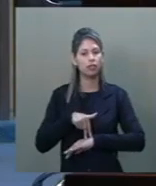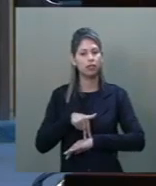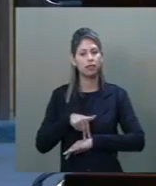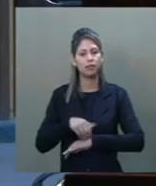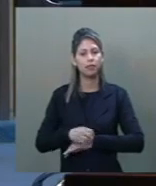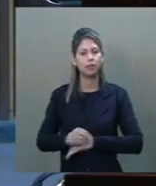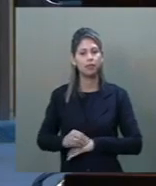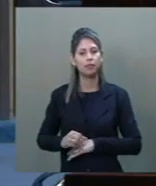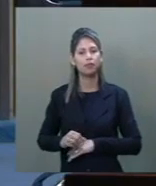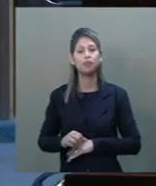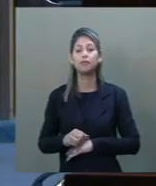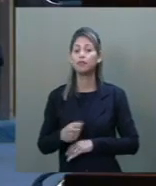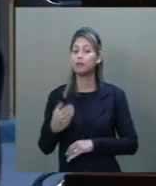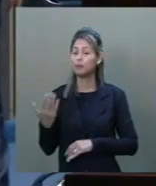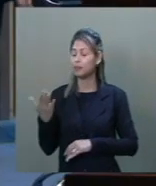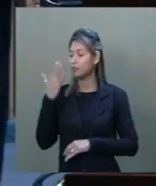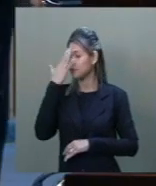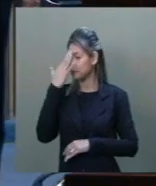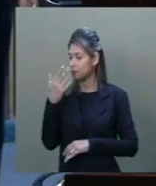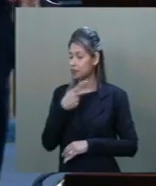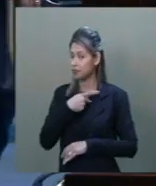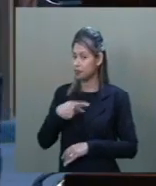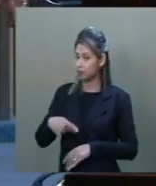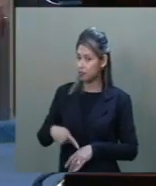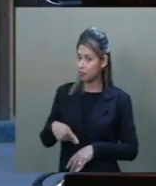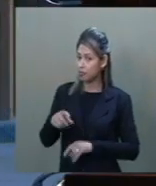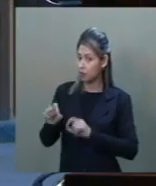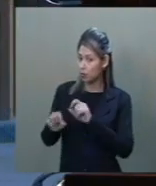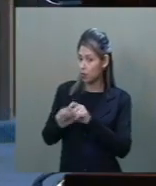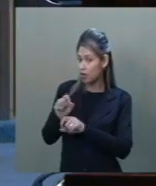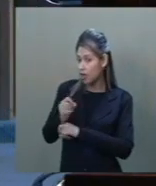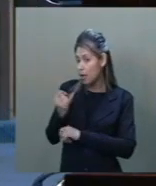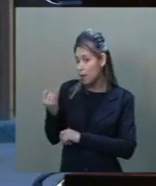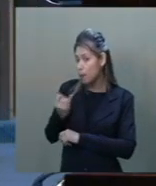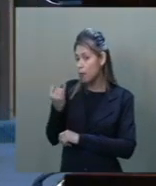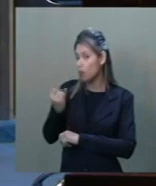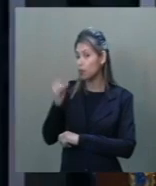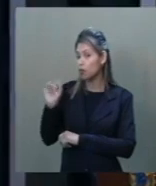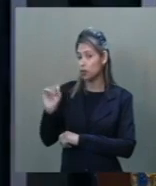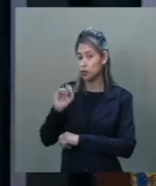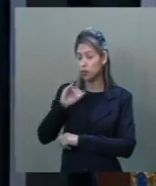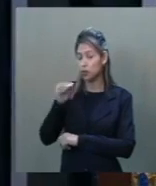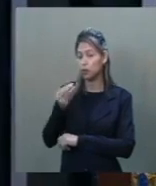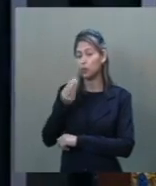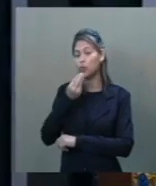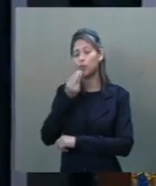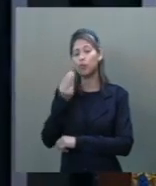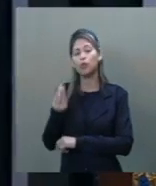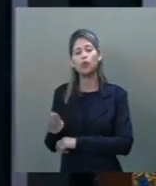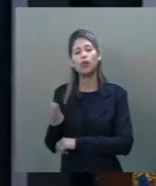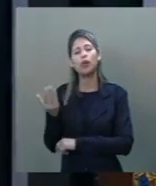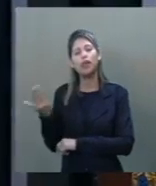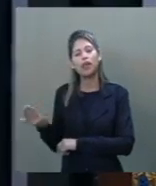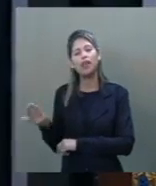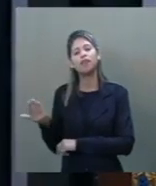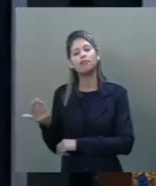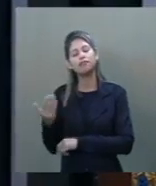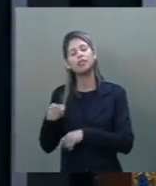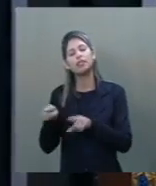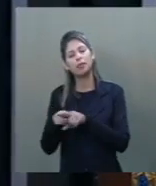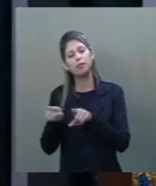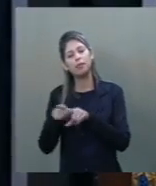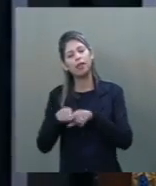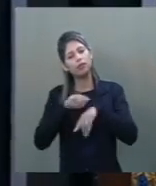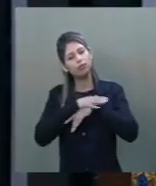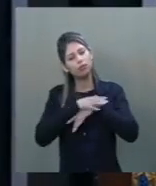Presidente, eu aproveito também essa importante oportunidade de saudar o senador Rigufi, dizer que foi